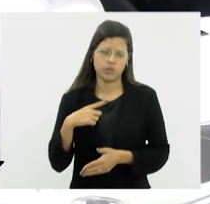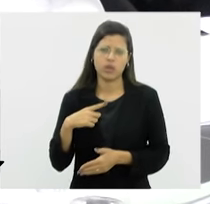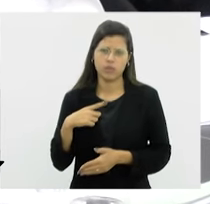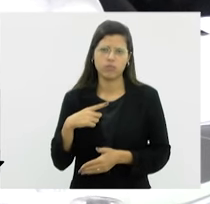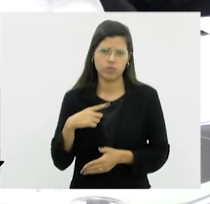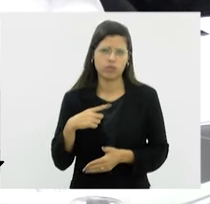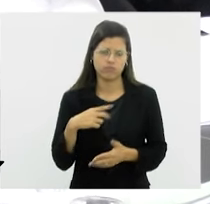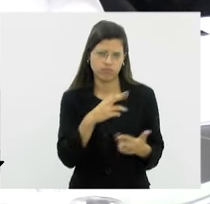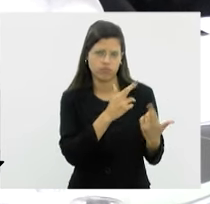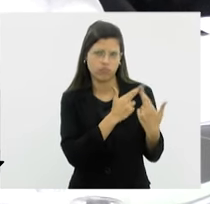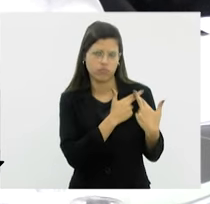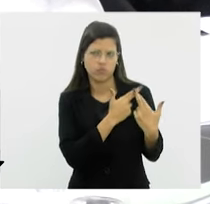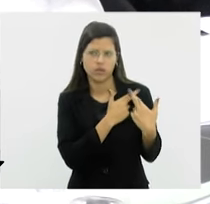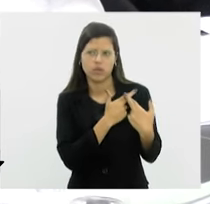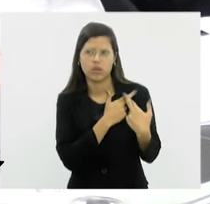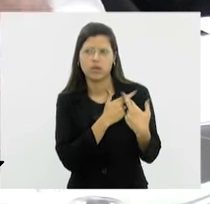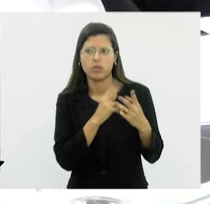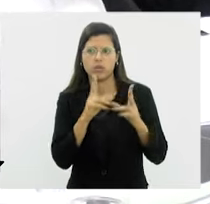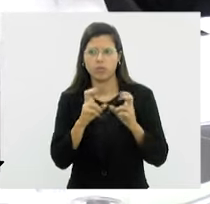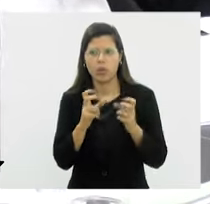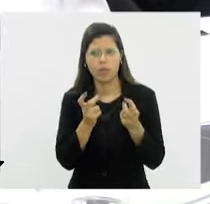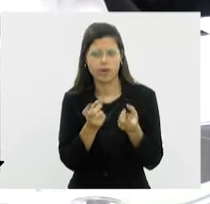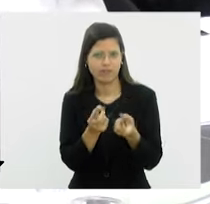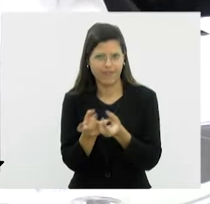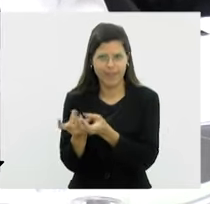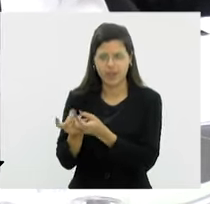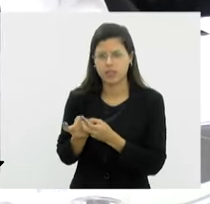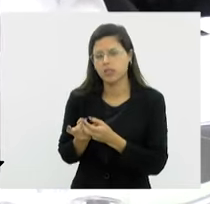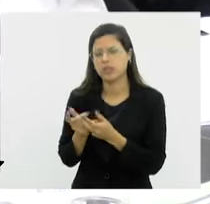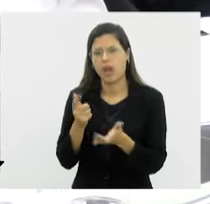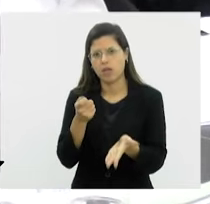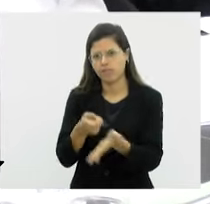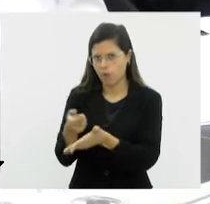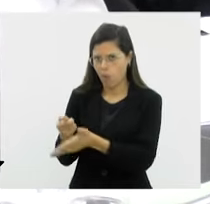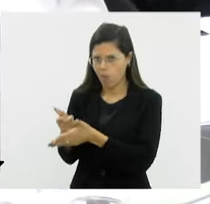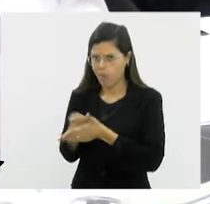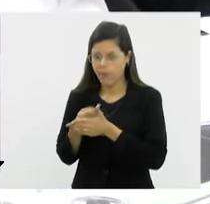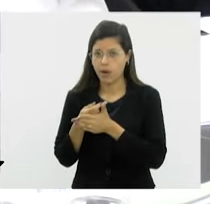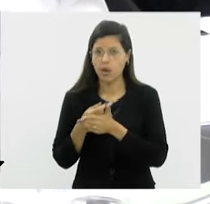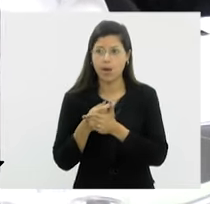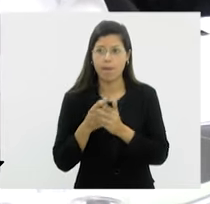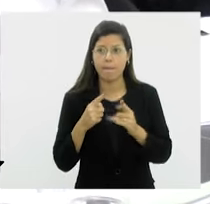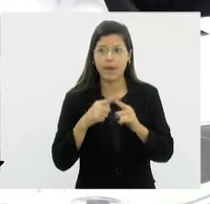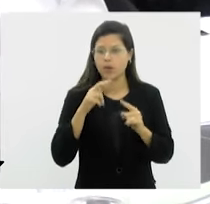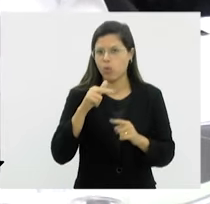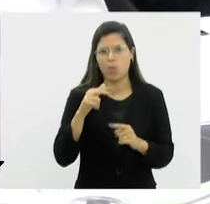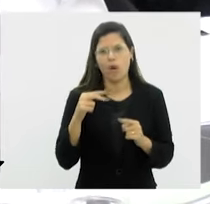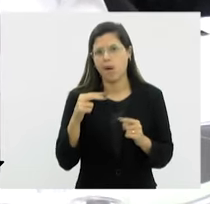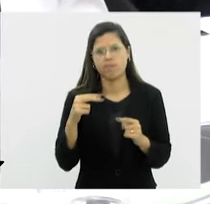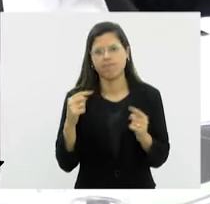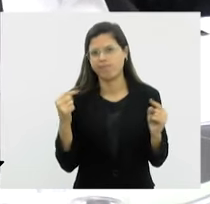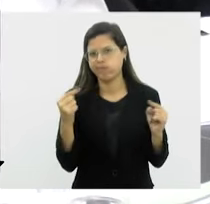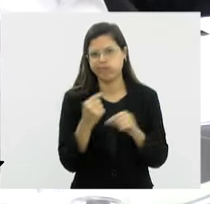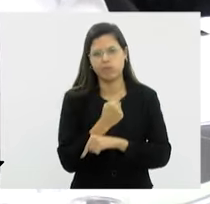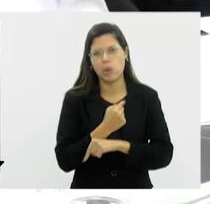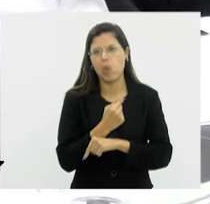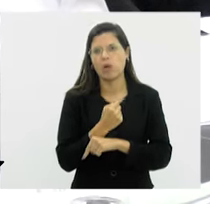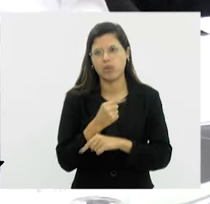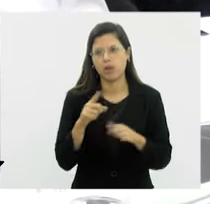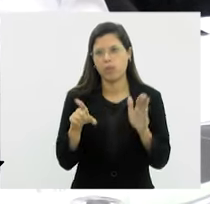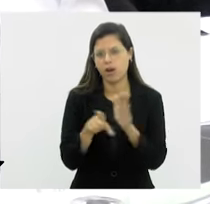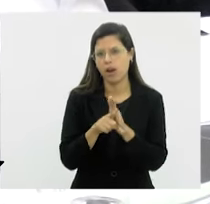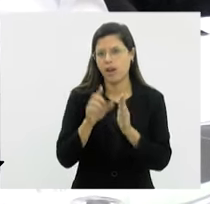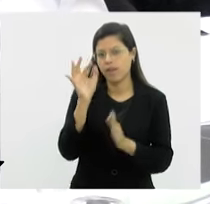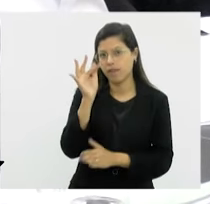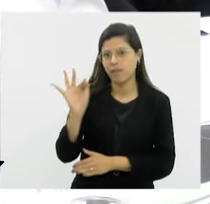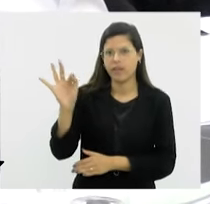questões consumeristas, porém, nunca contrariando uma legislação federal, apenas